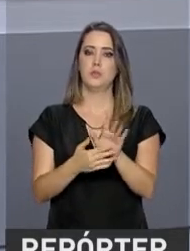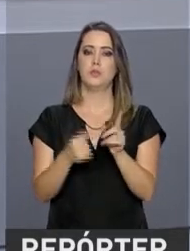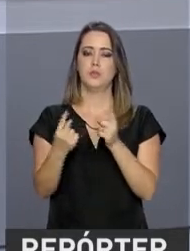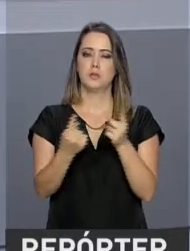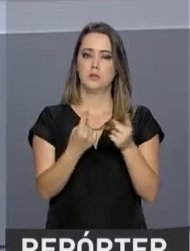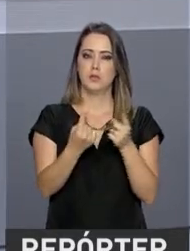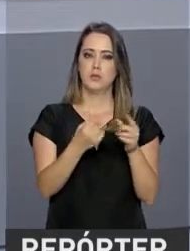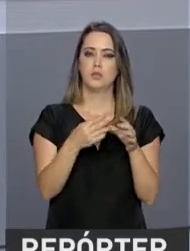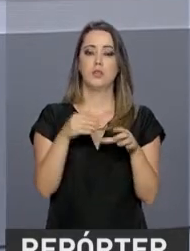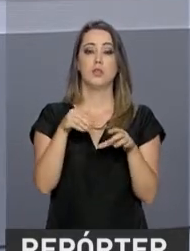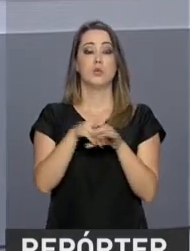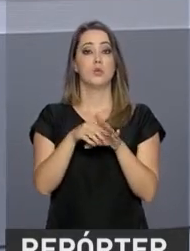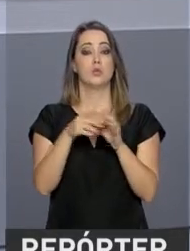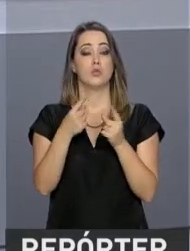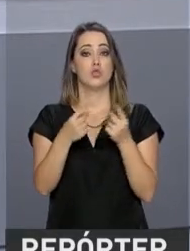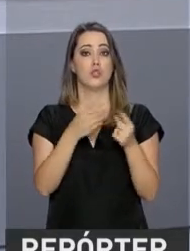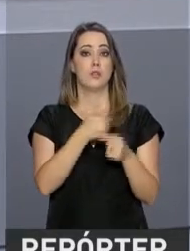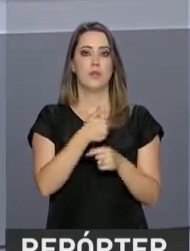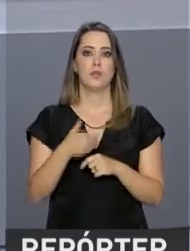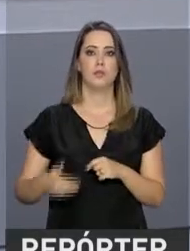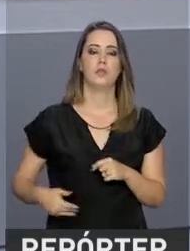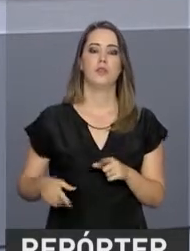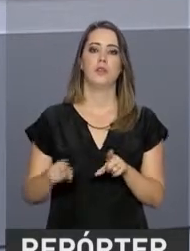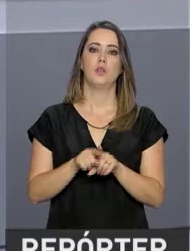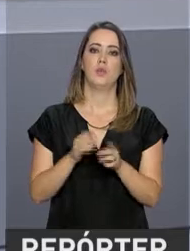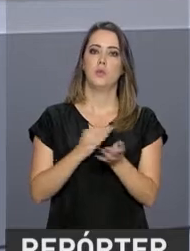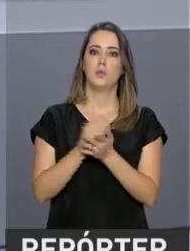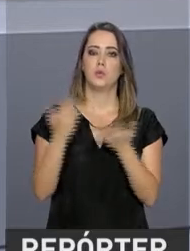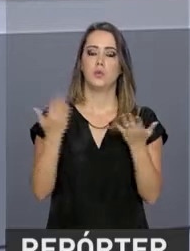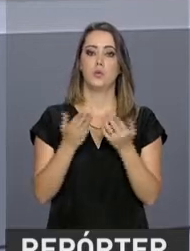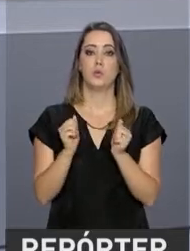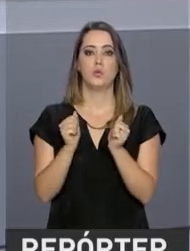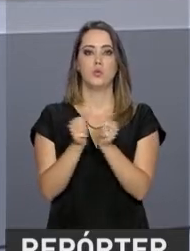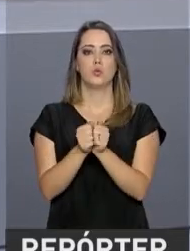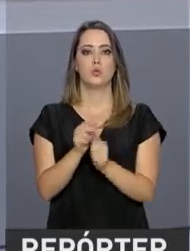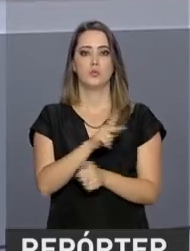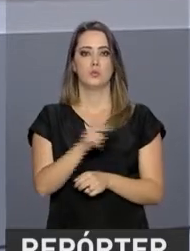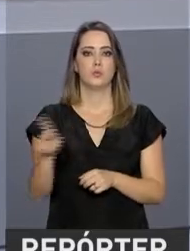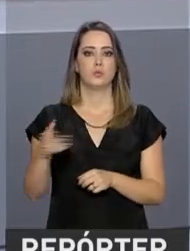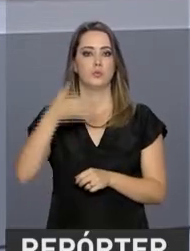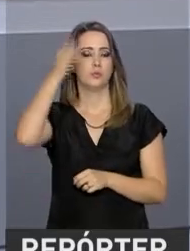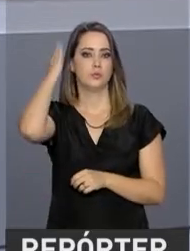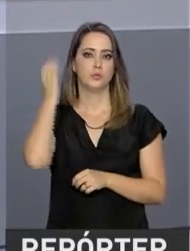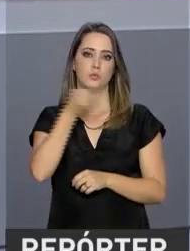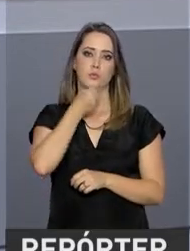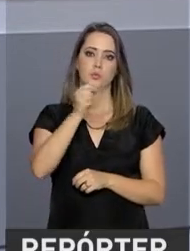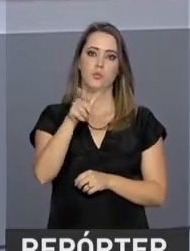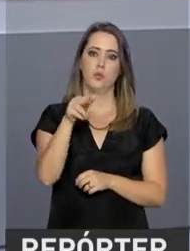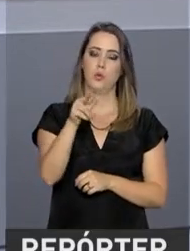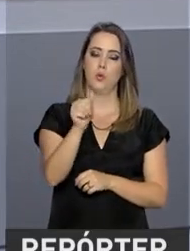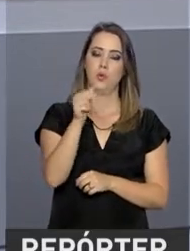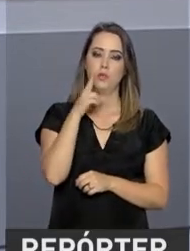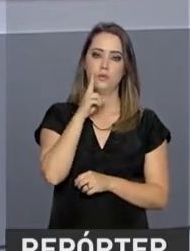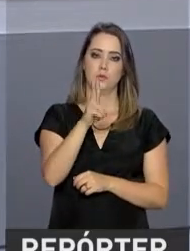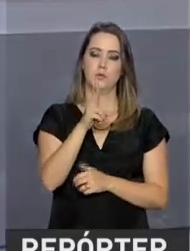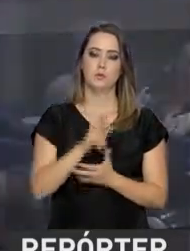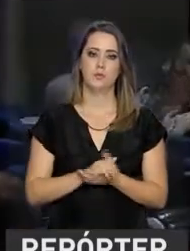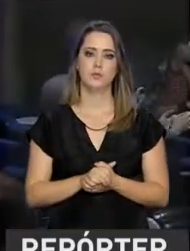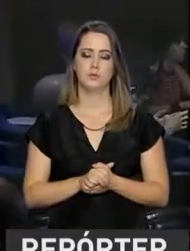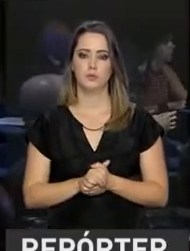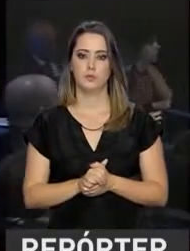cada governo a iniciativa foi lançada hoje com a participação do presidente michel temer a repórter luana karen acompanhou